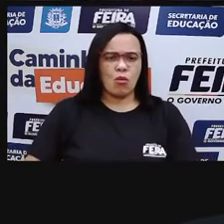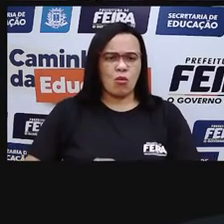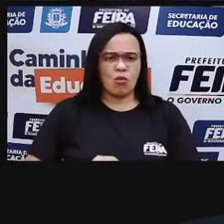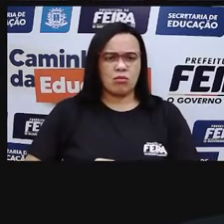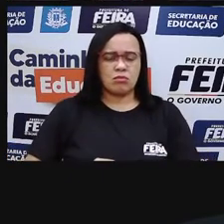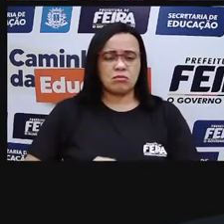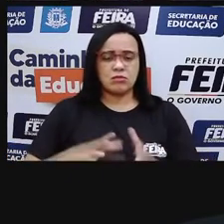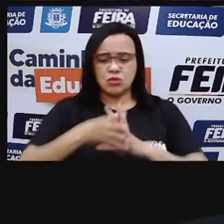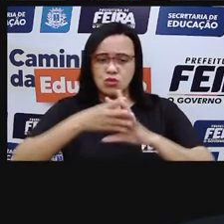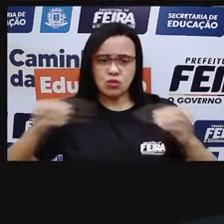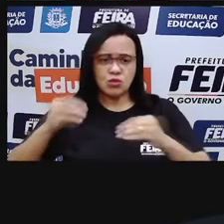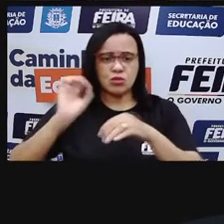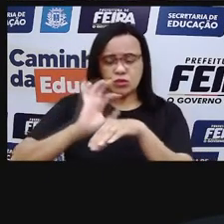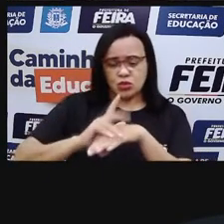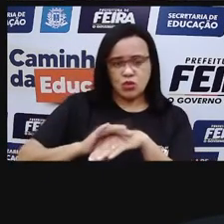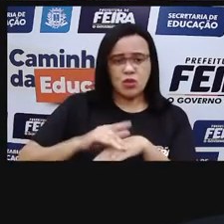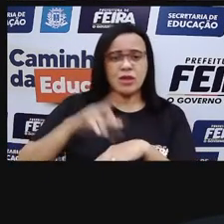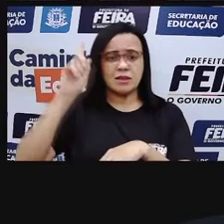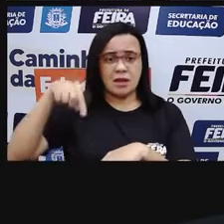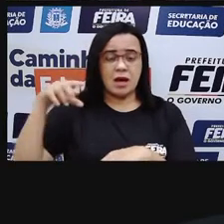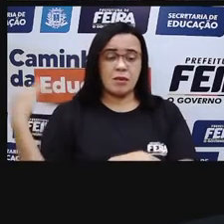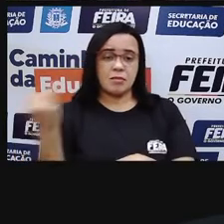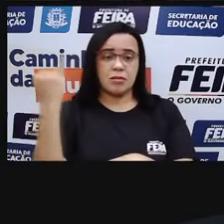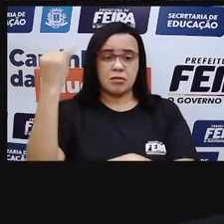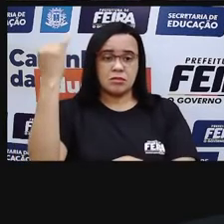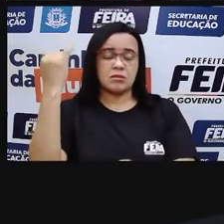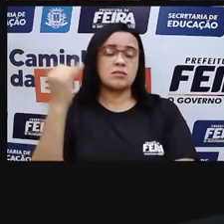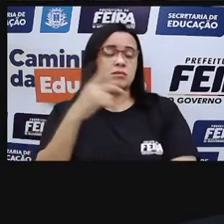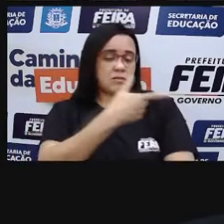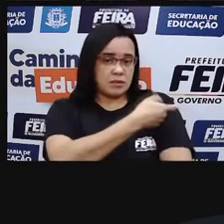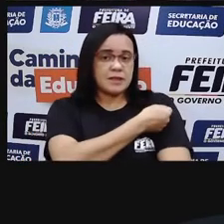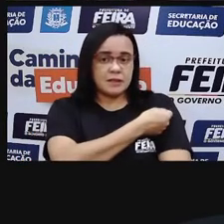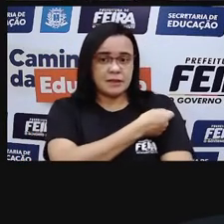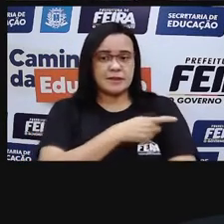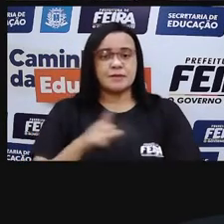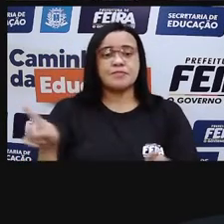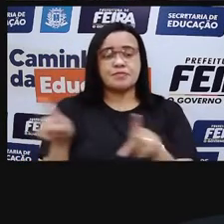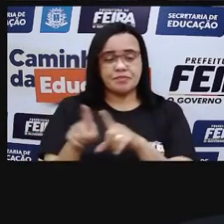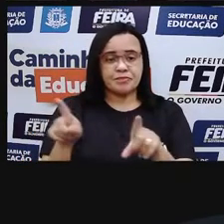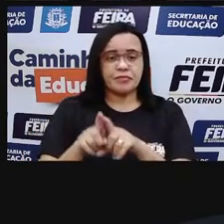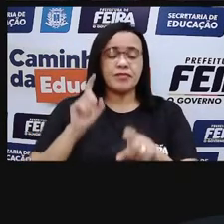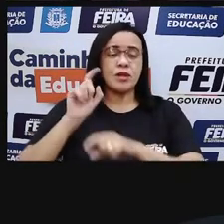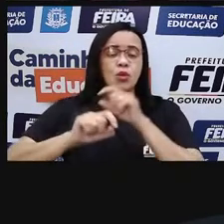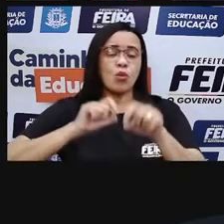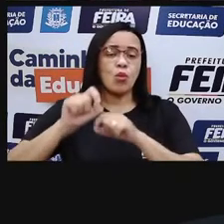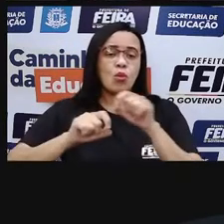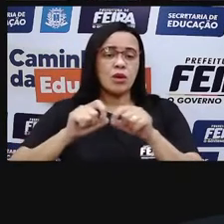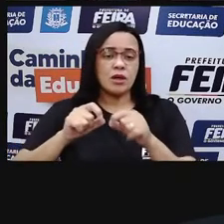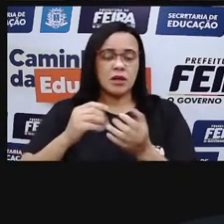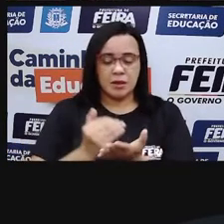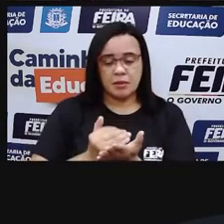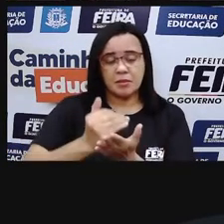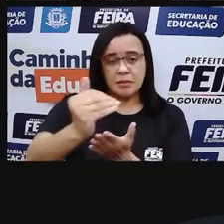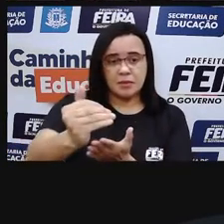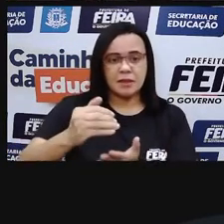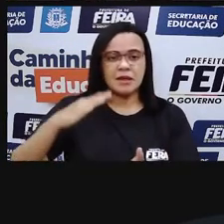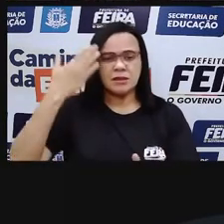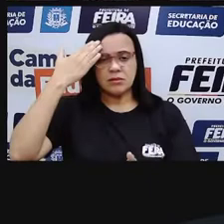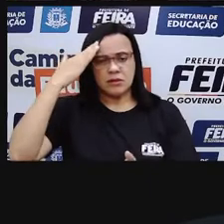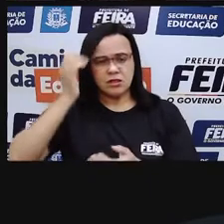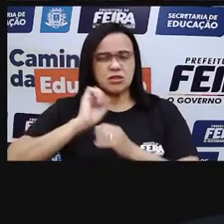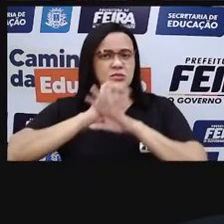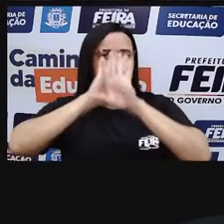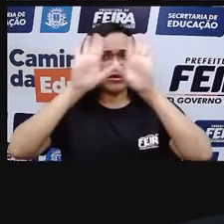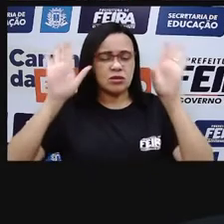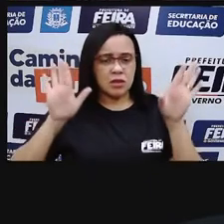soluções para o problema mundial da resistência de micro-organismos frente a medicamentos, a partir da compreensão da